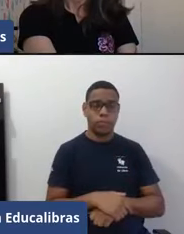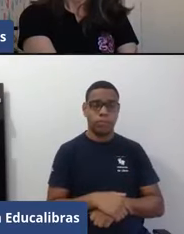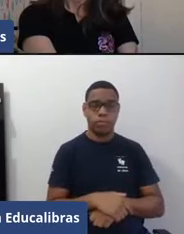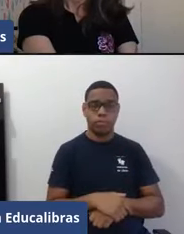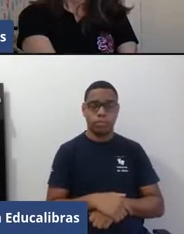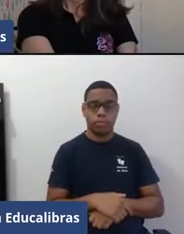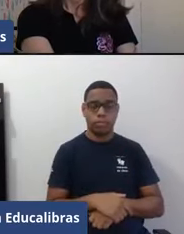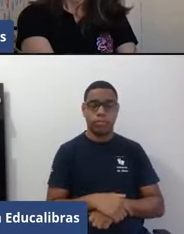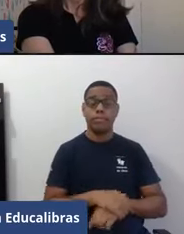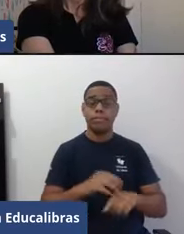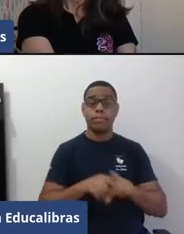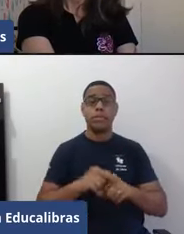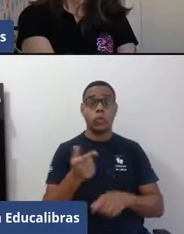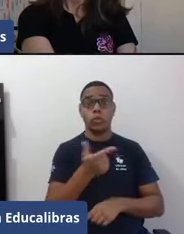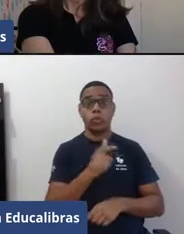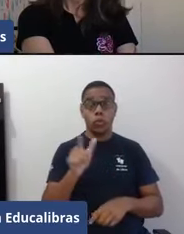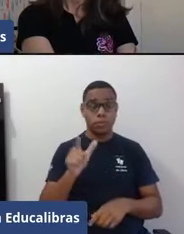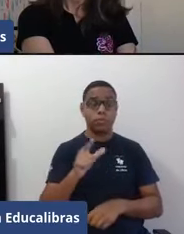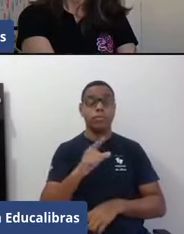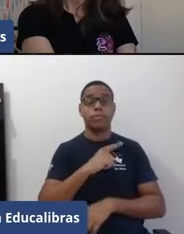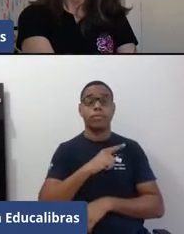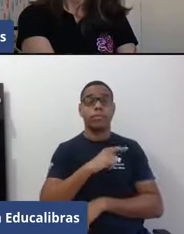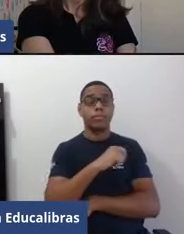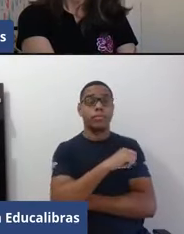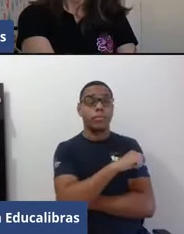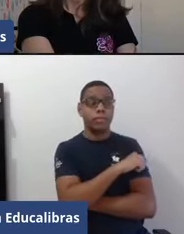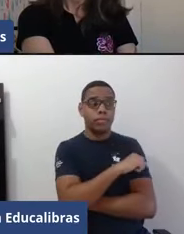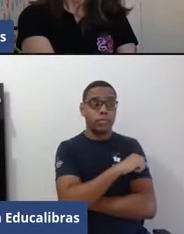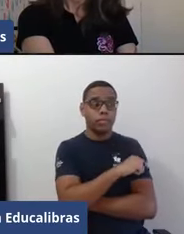com a inclusão, que os alunos são obrigados, com deficiência, são